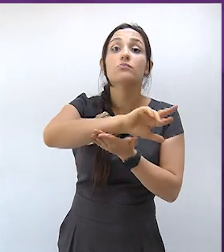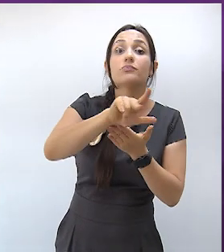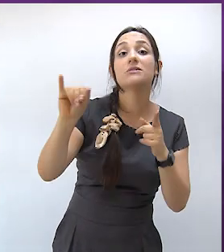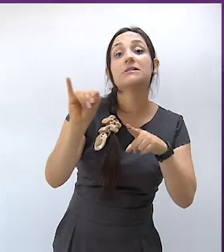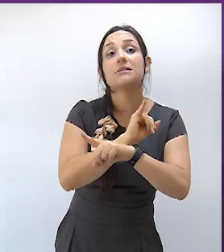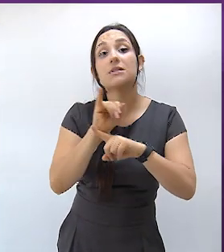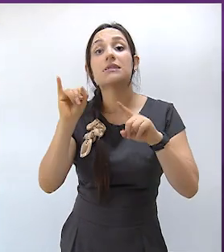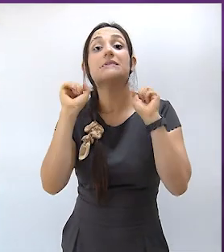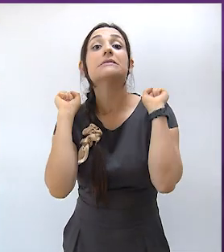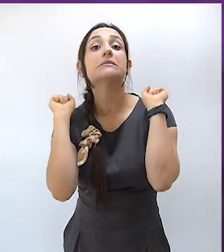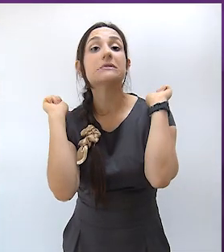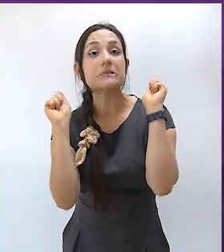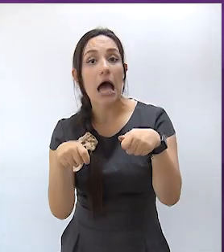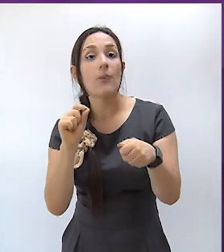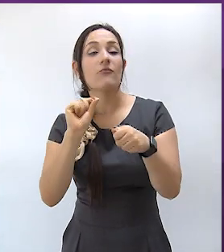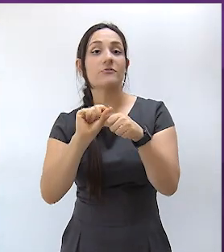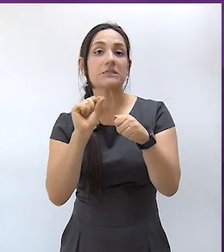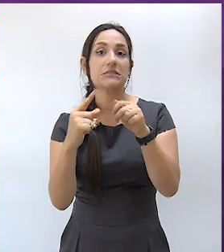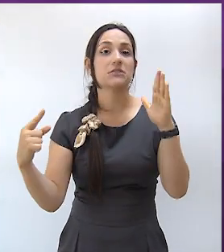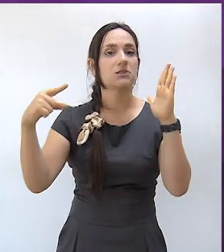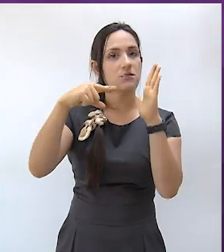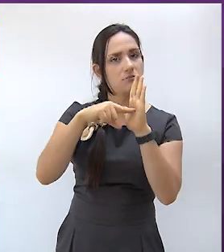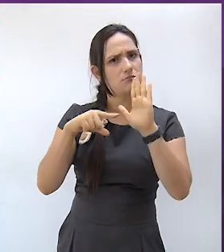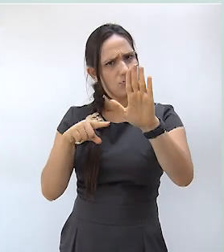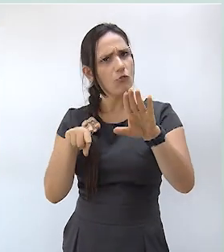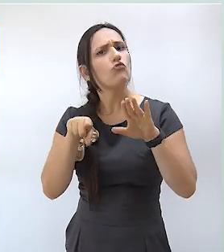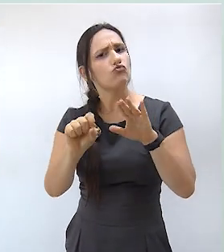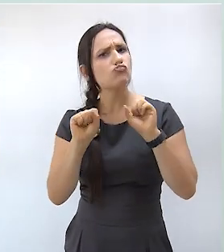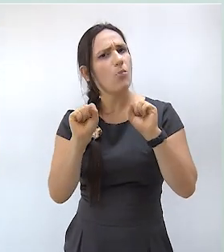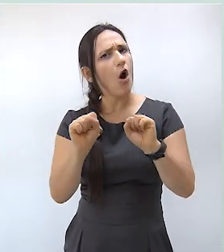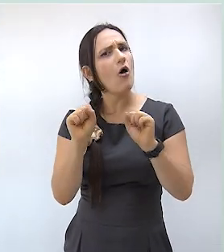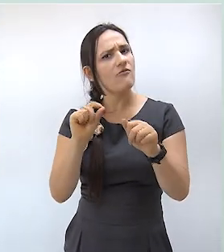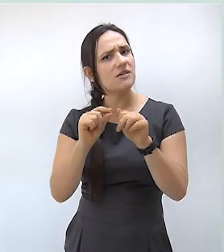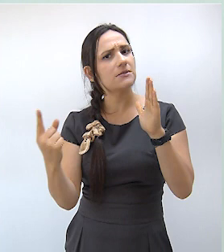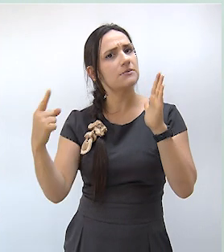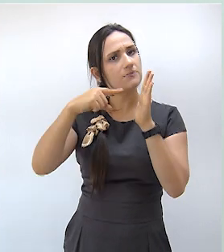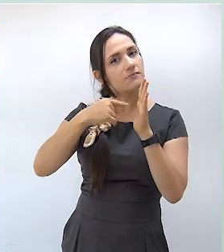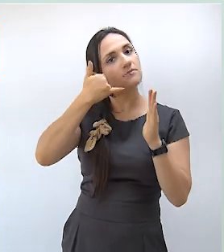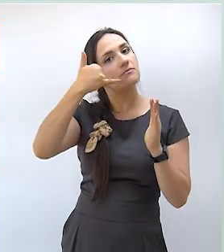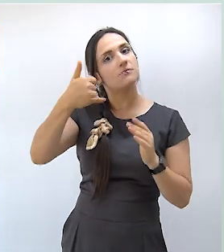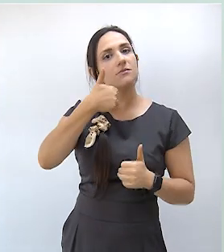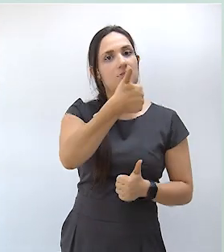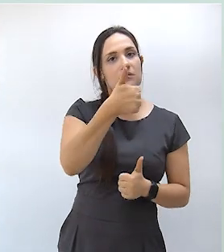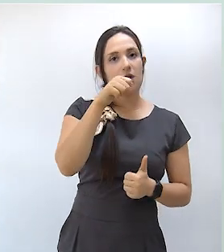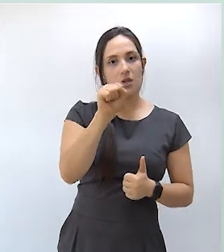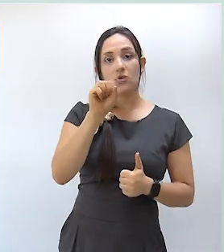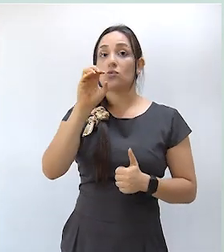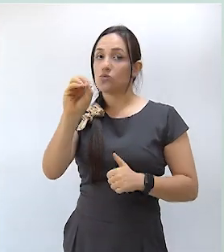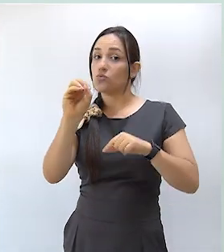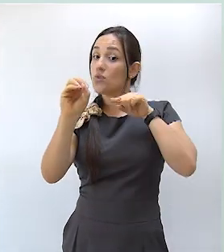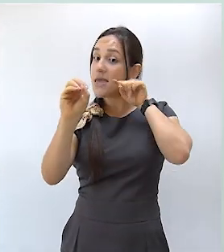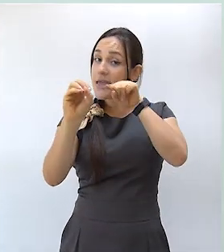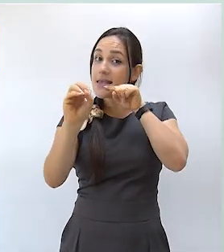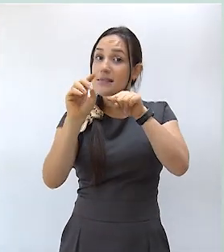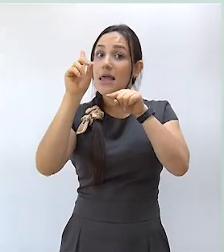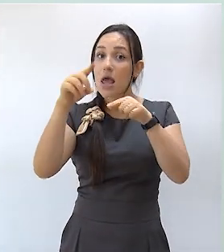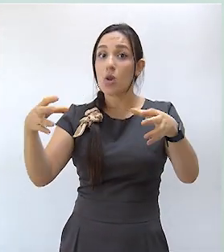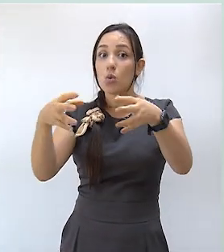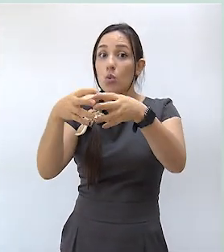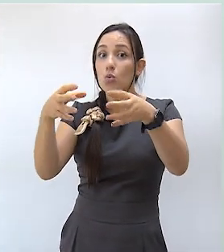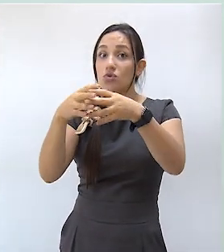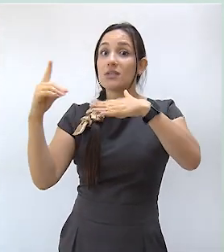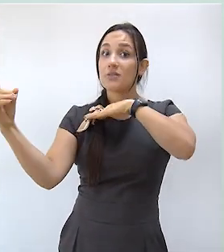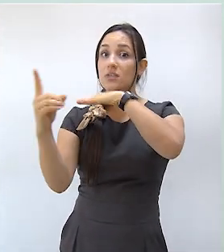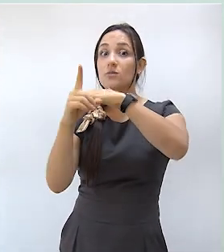denúncias relacionados à violência contra a mulher as denúncias elas podem ser feitas no telefone